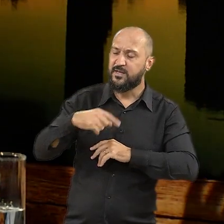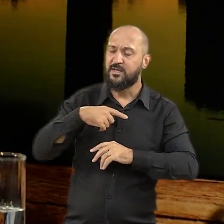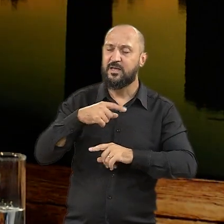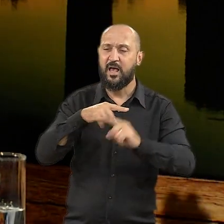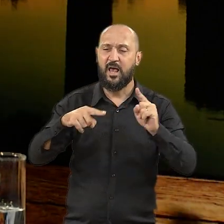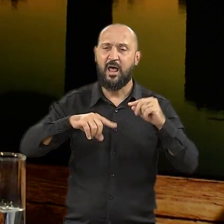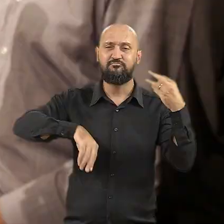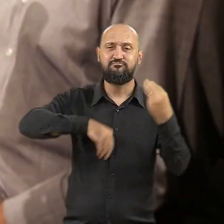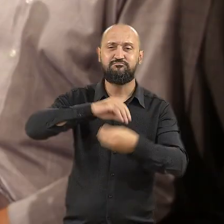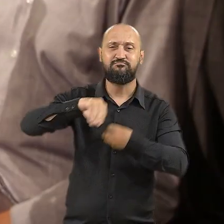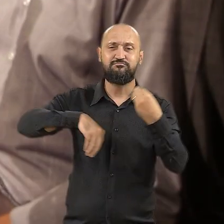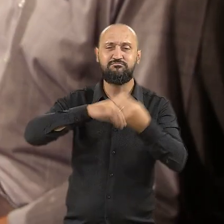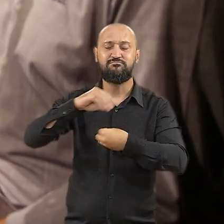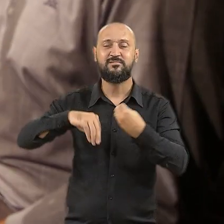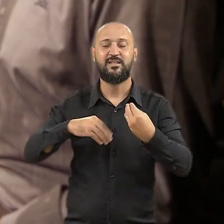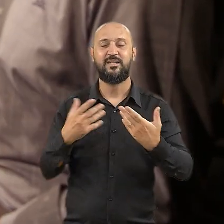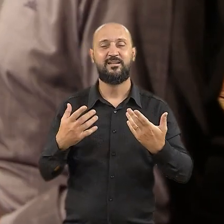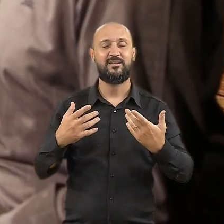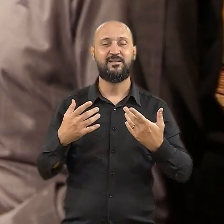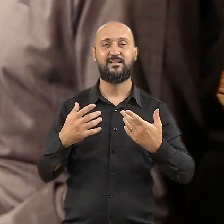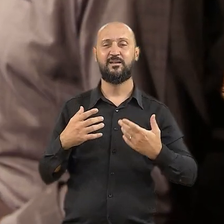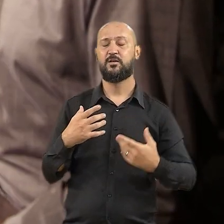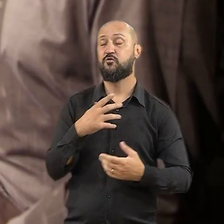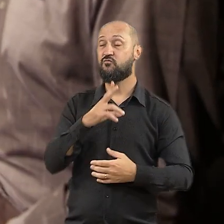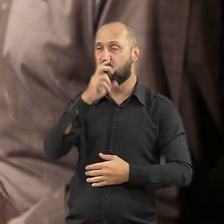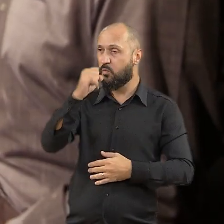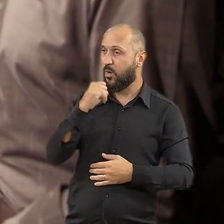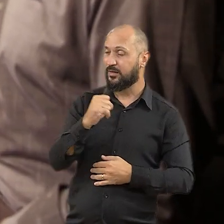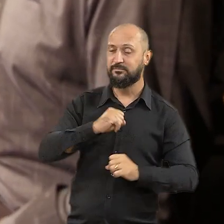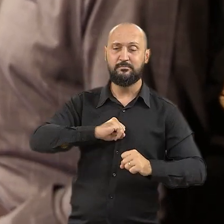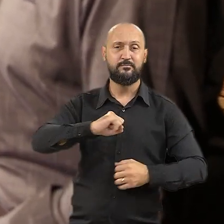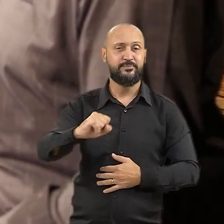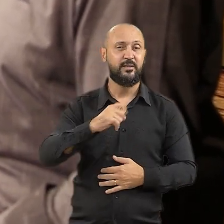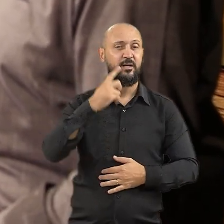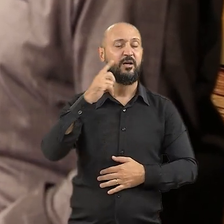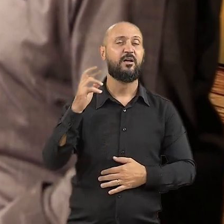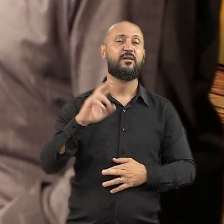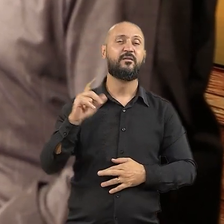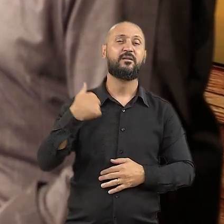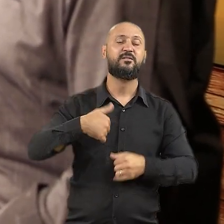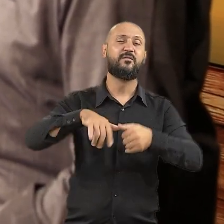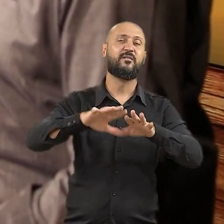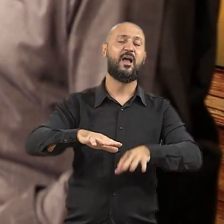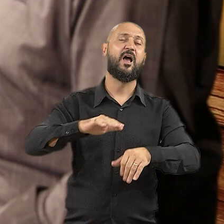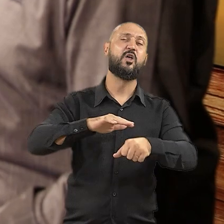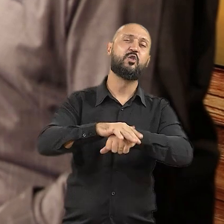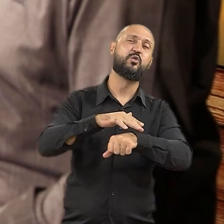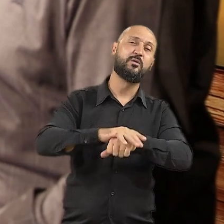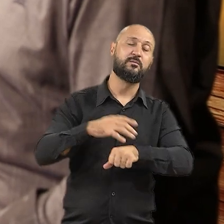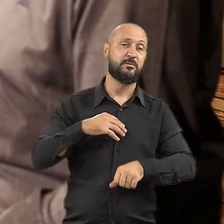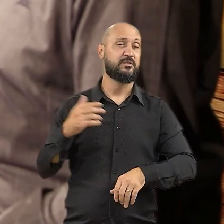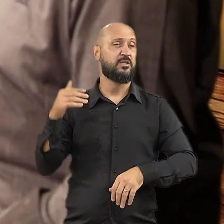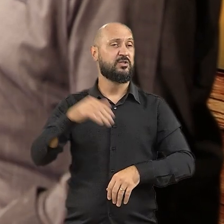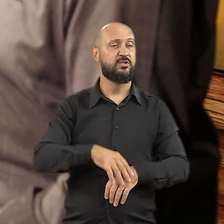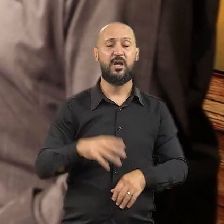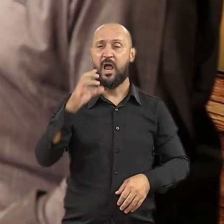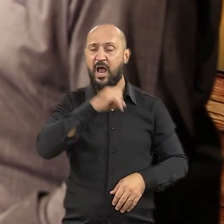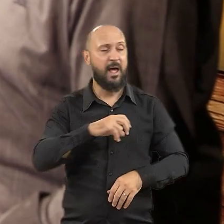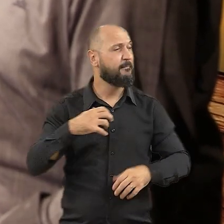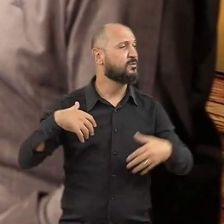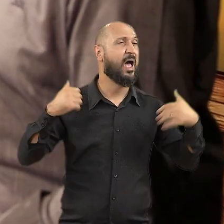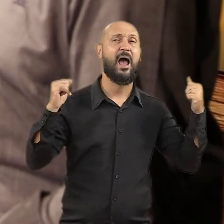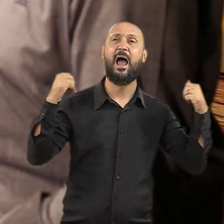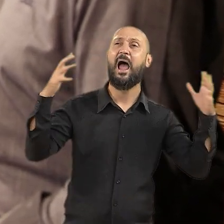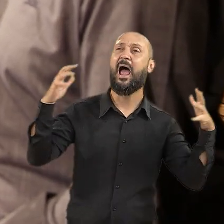fazia uma intervenção assim, e aí com todo o gás, porque diferente de você passar a noite ali nas várias entradas, mas você chegar e pegar um